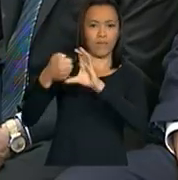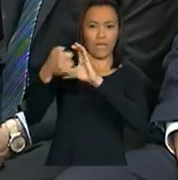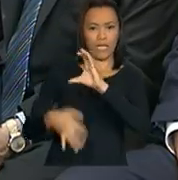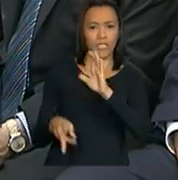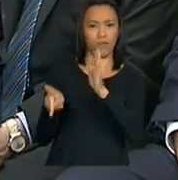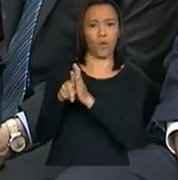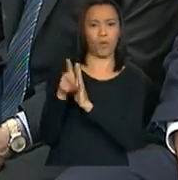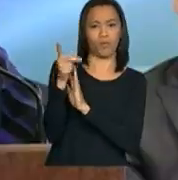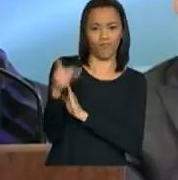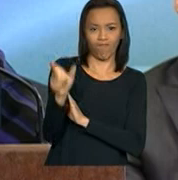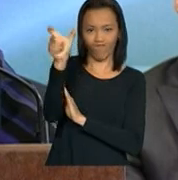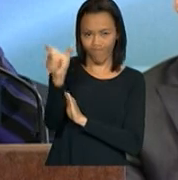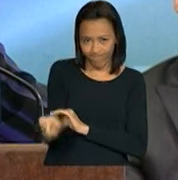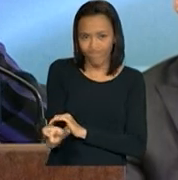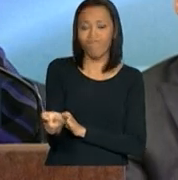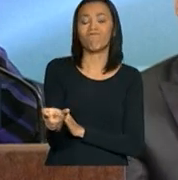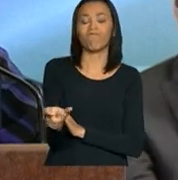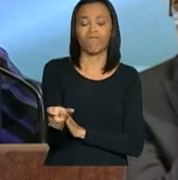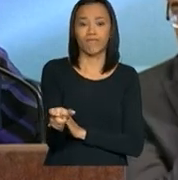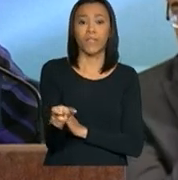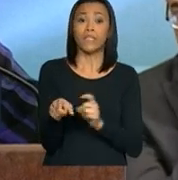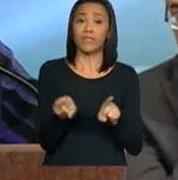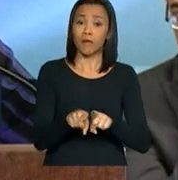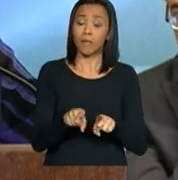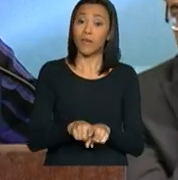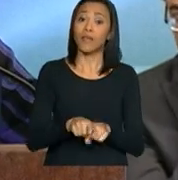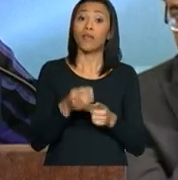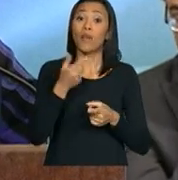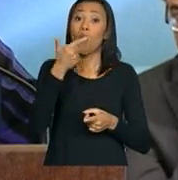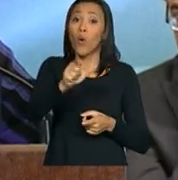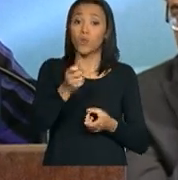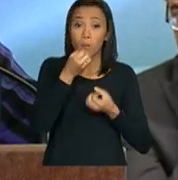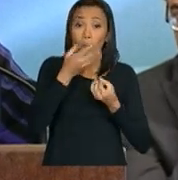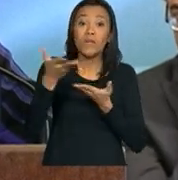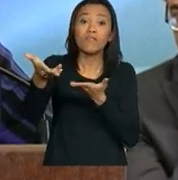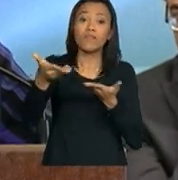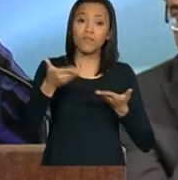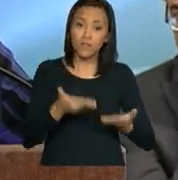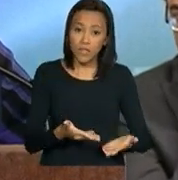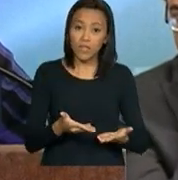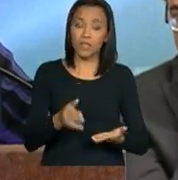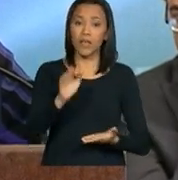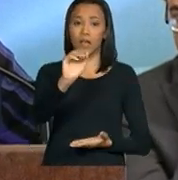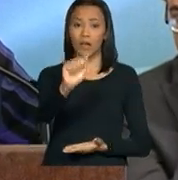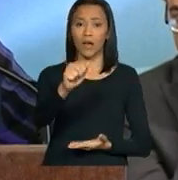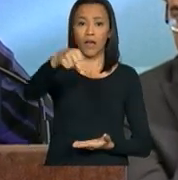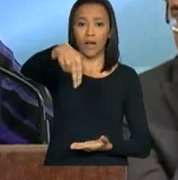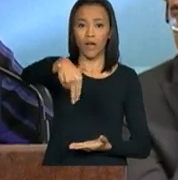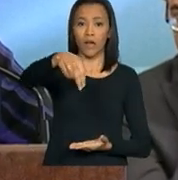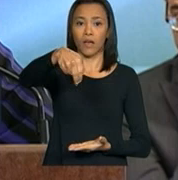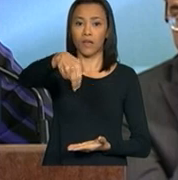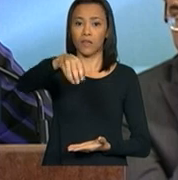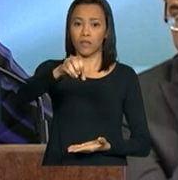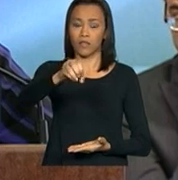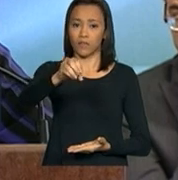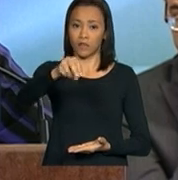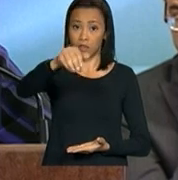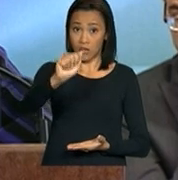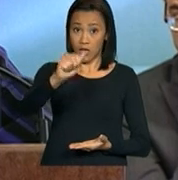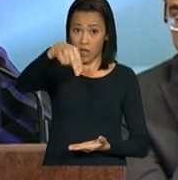presidente eu queria também dar as boas-vindas para o Antônio Eustáquio Andrade